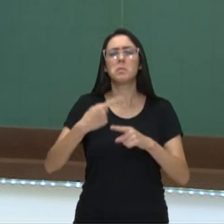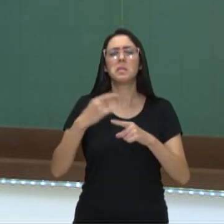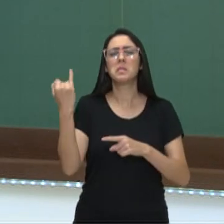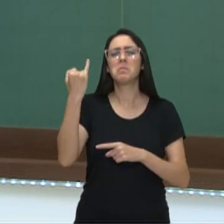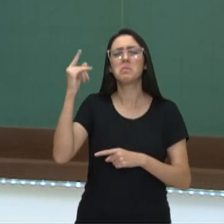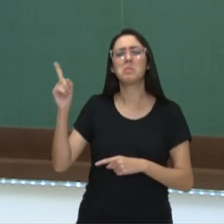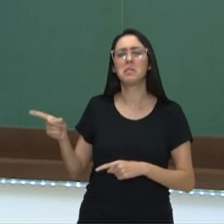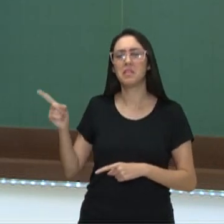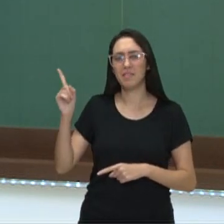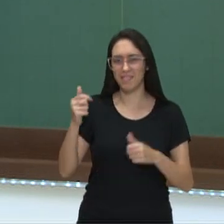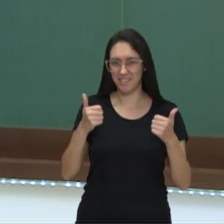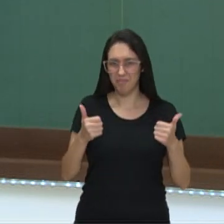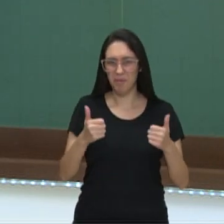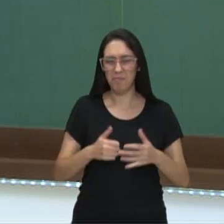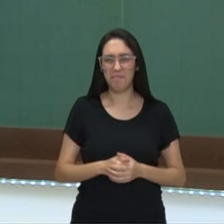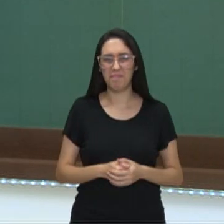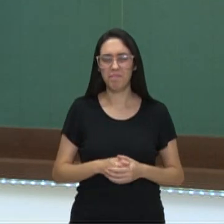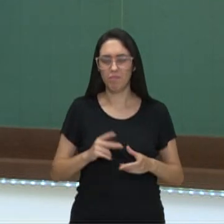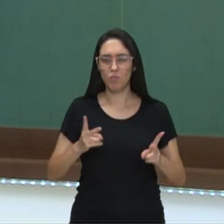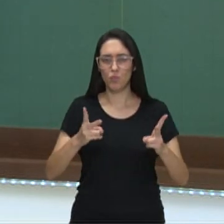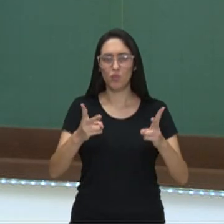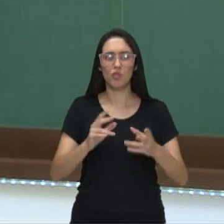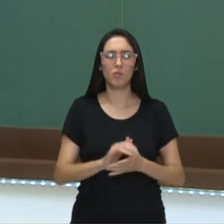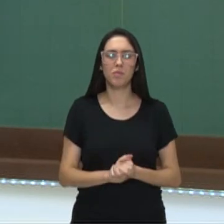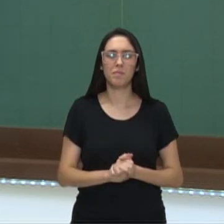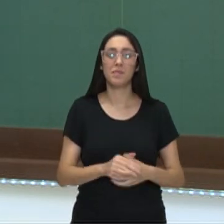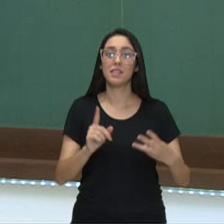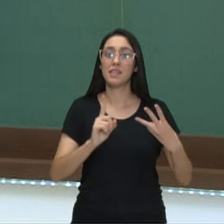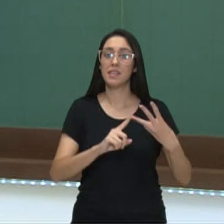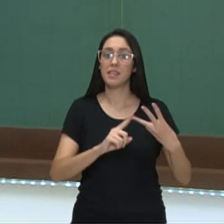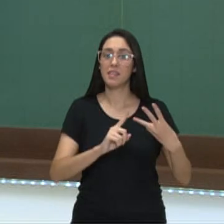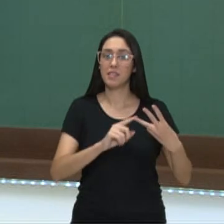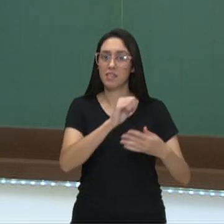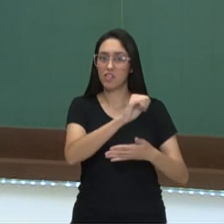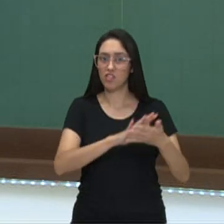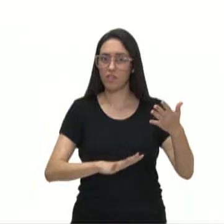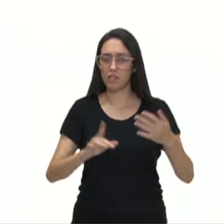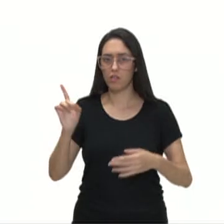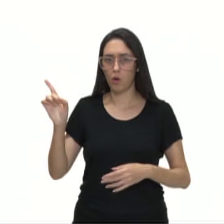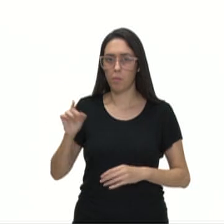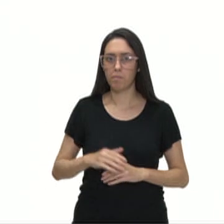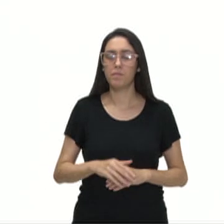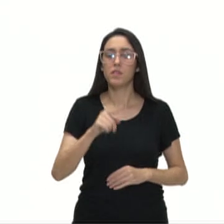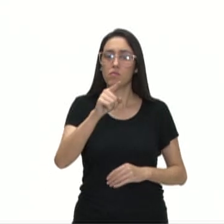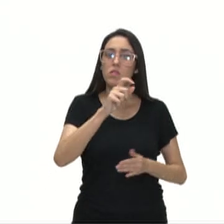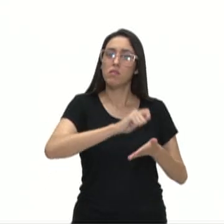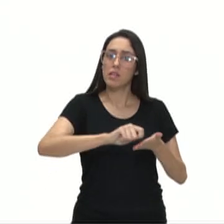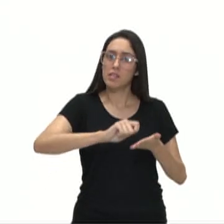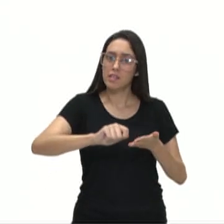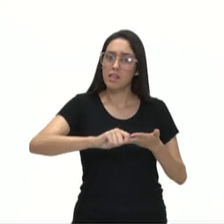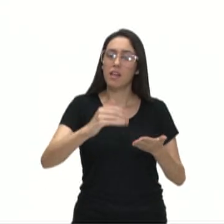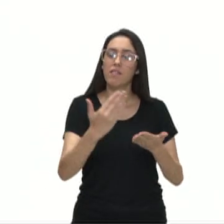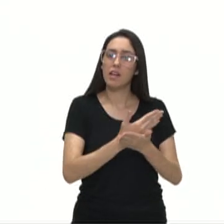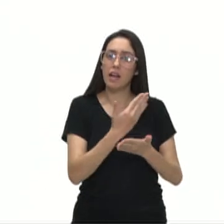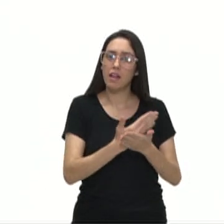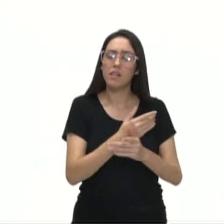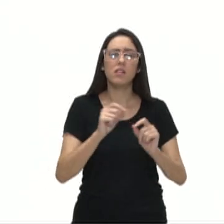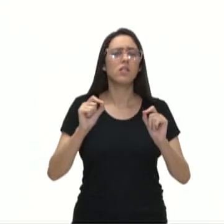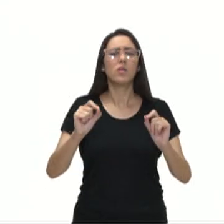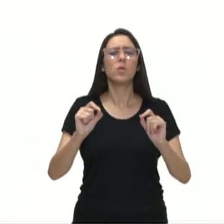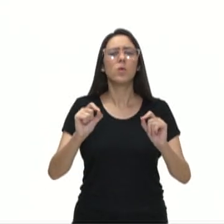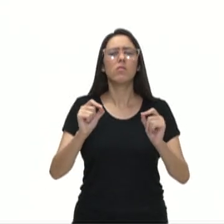itens. Beleza? Vamos para frente, então. Terceiro exercício. Agora, escreva no seu caderno quais as